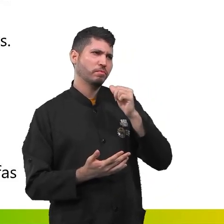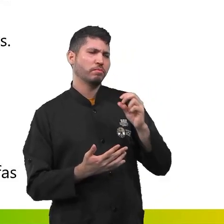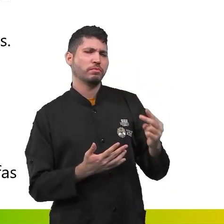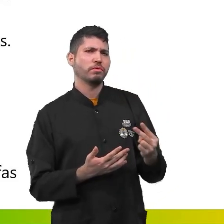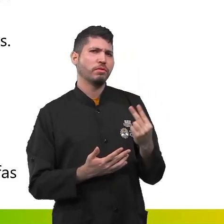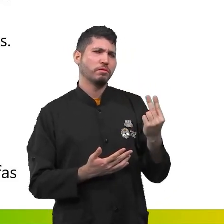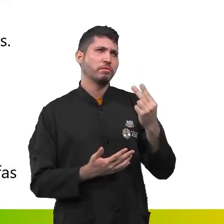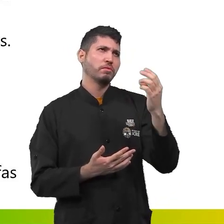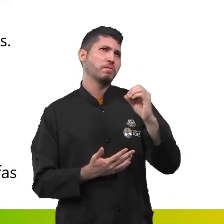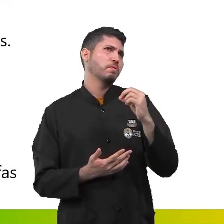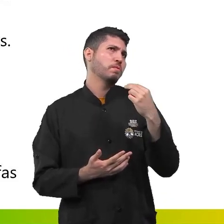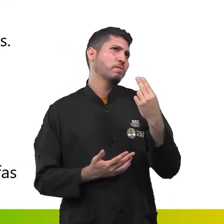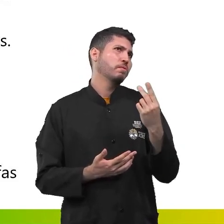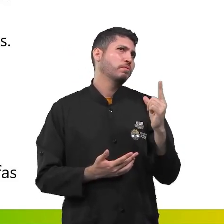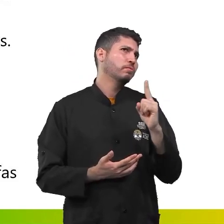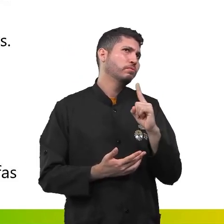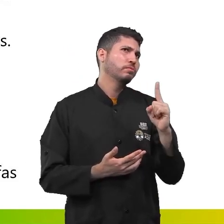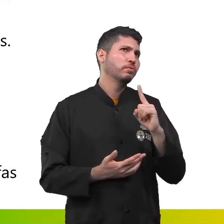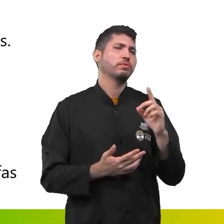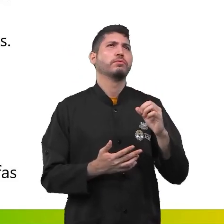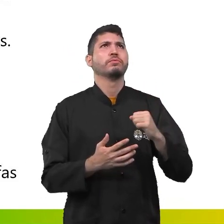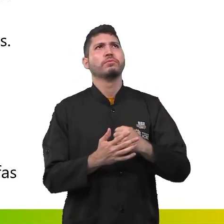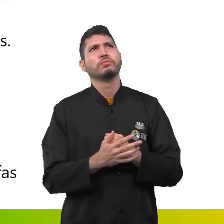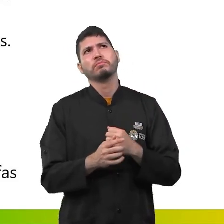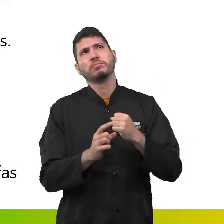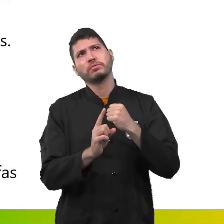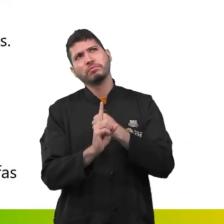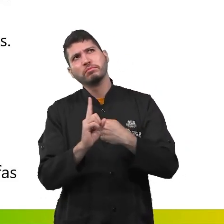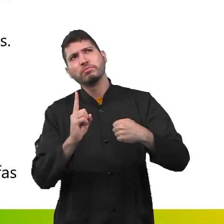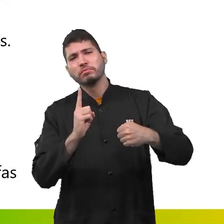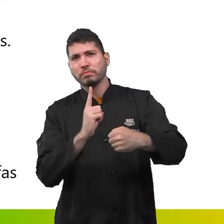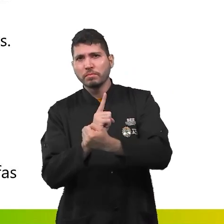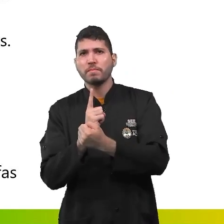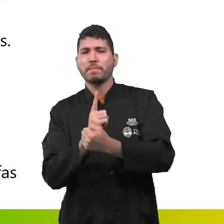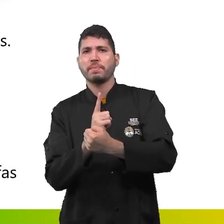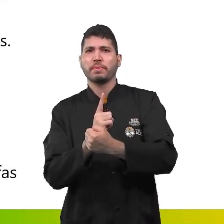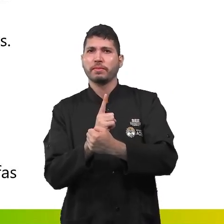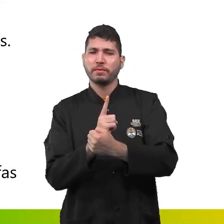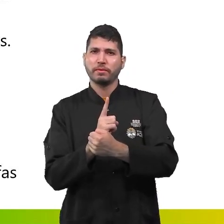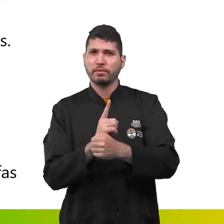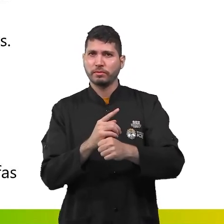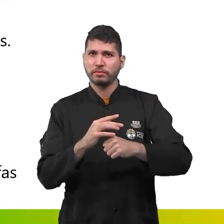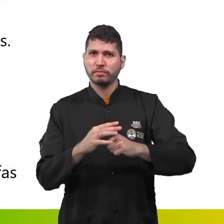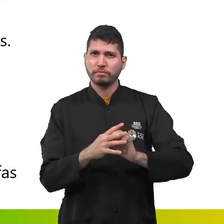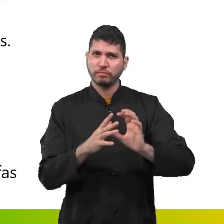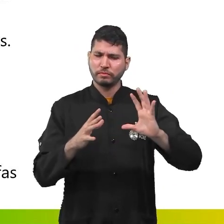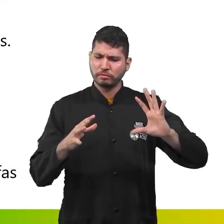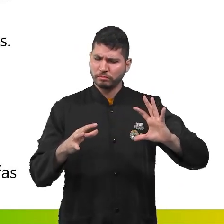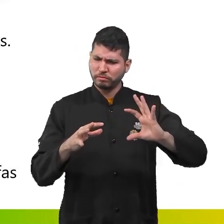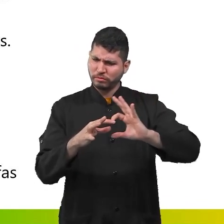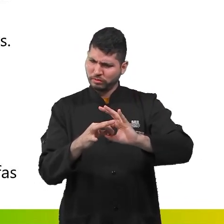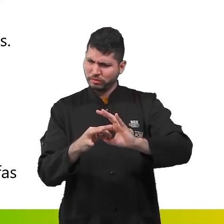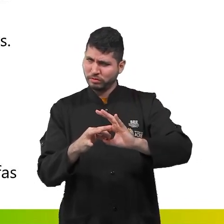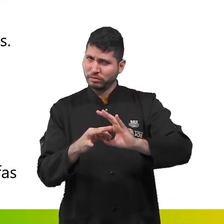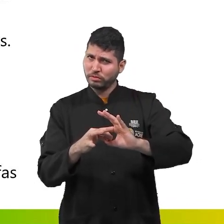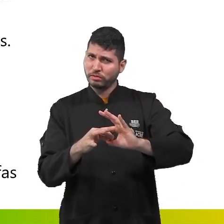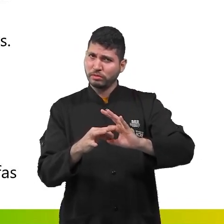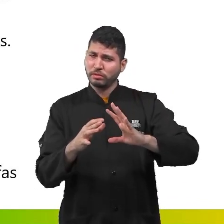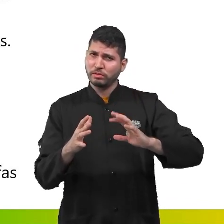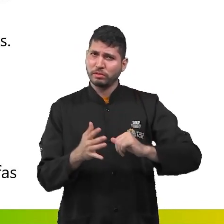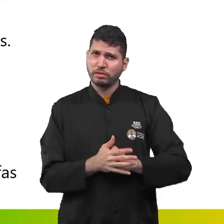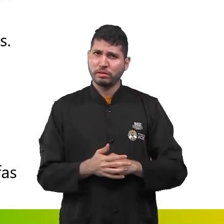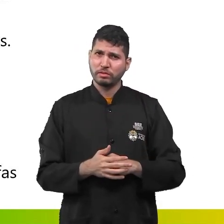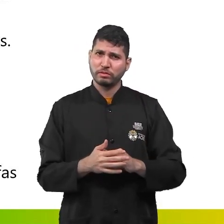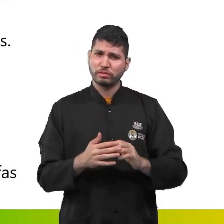valor ou não, ter uma representação para a sociedade, está atrelada às tarefas domésticas?